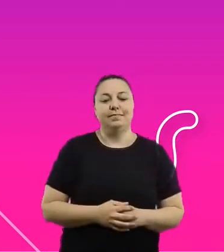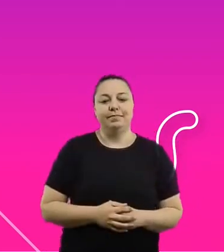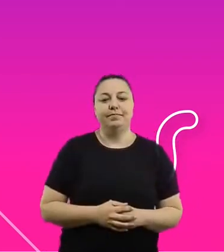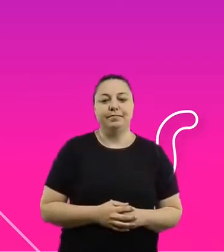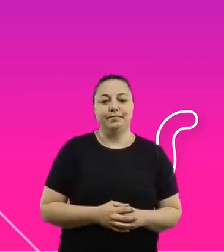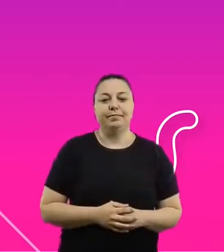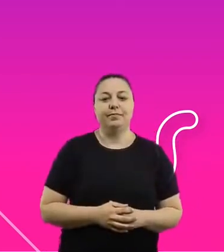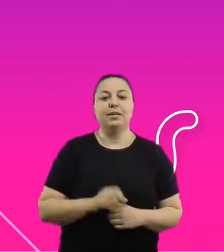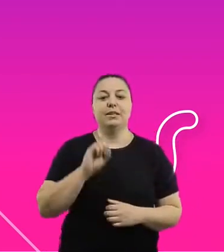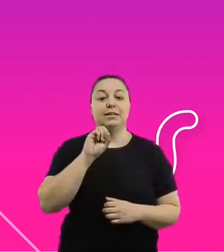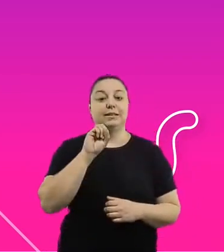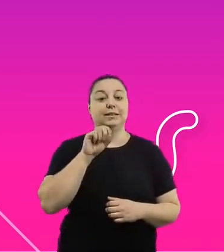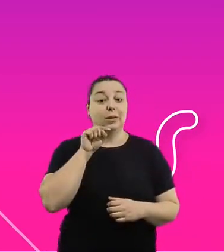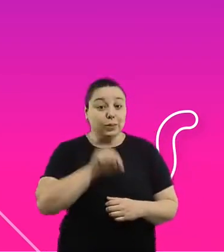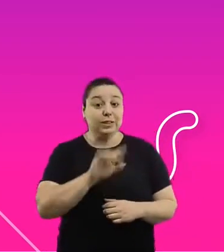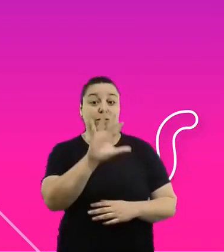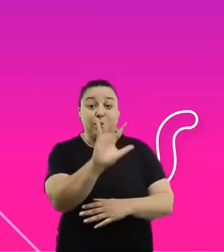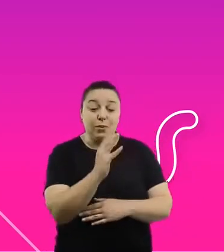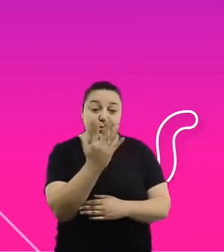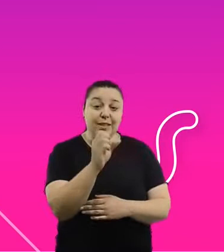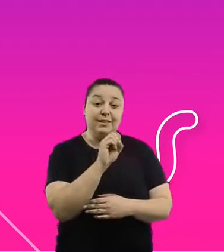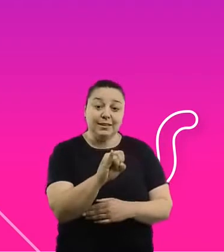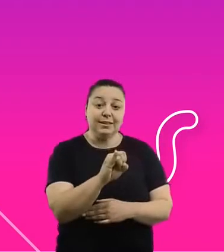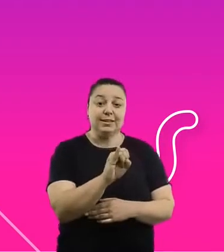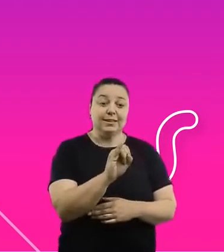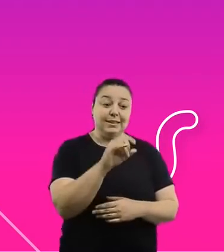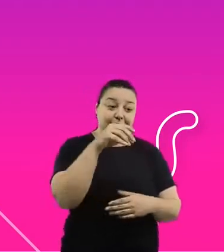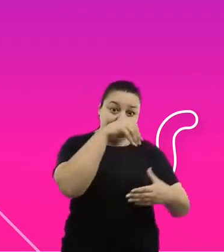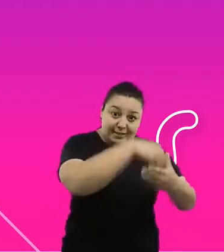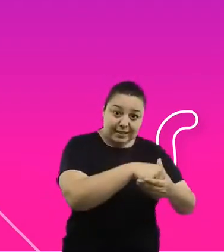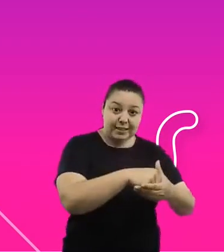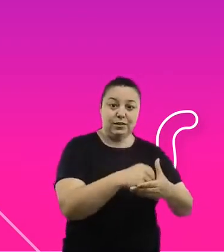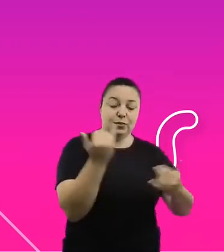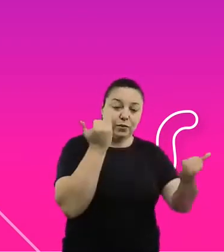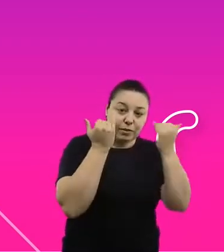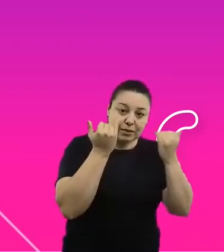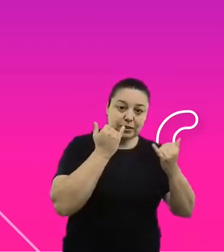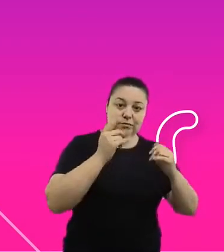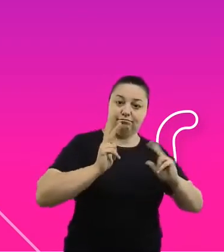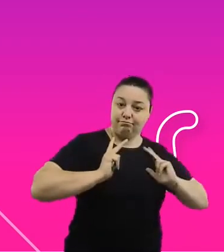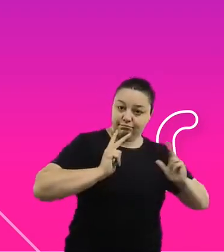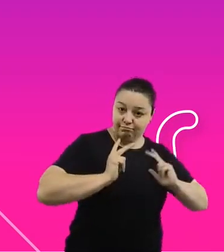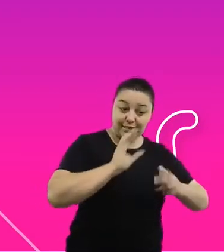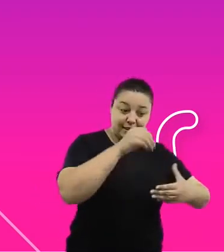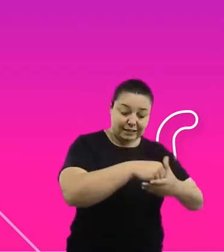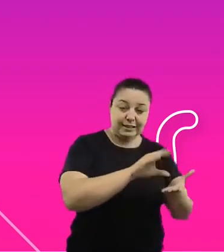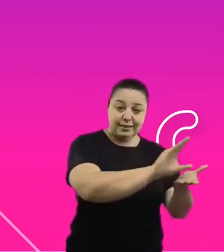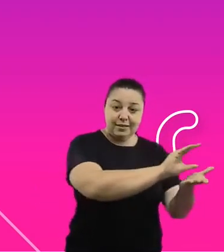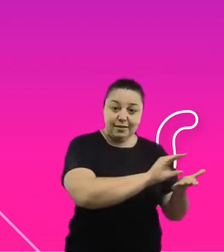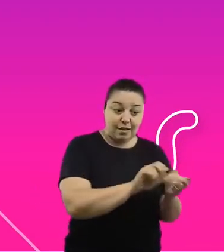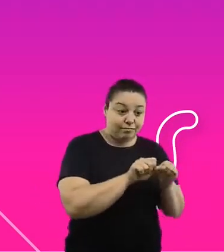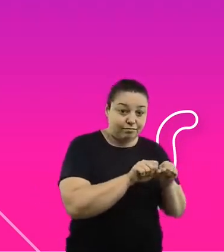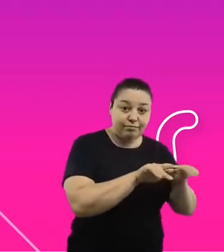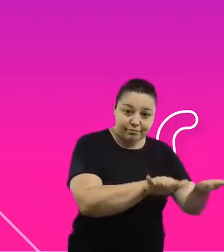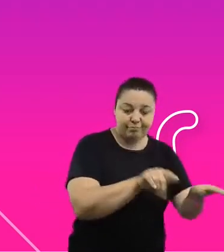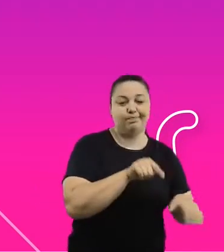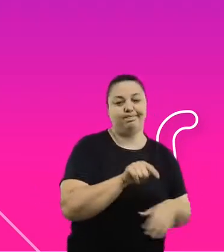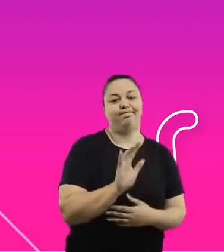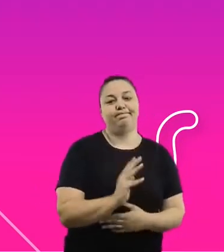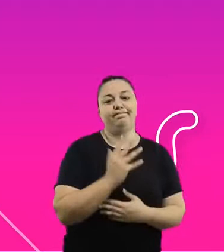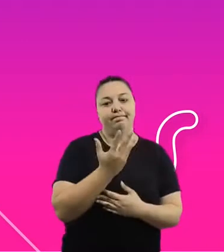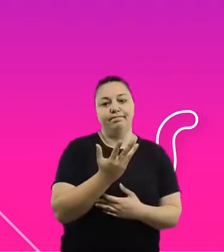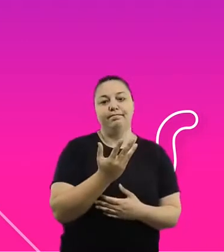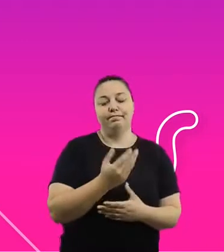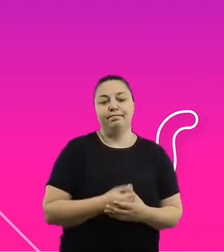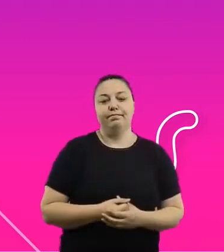informações pessoais estiverem vazadas ou disponíveis nesses lugares. Então, um grande ponto aqui que